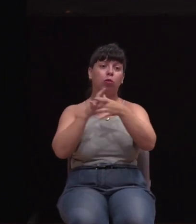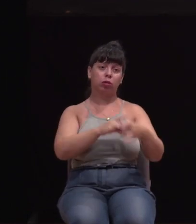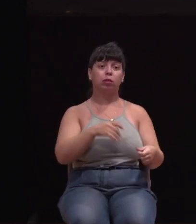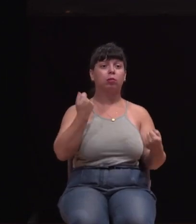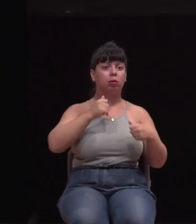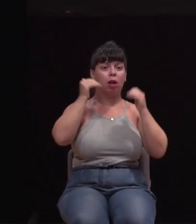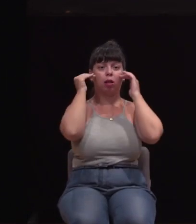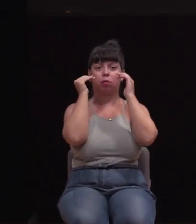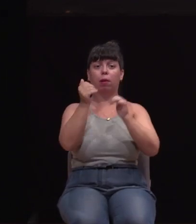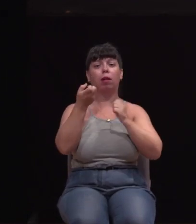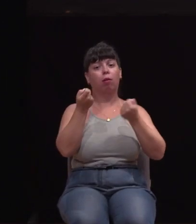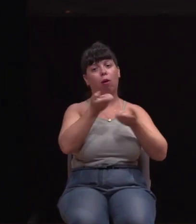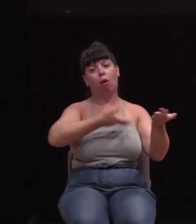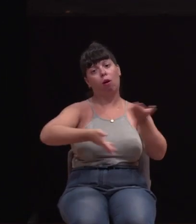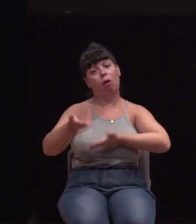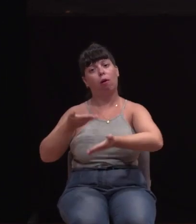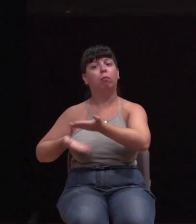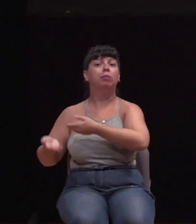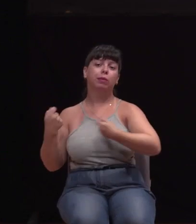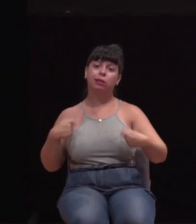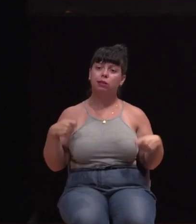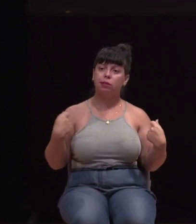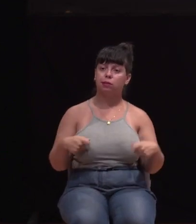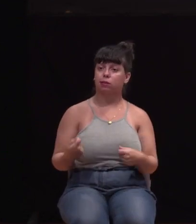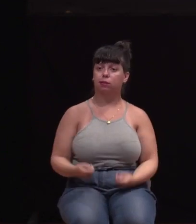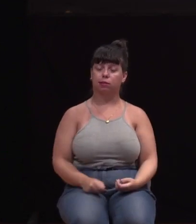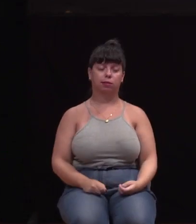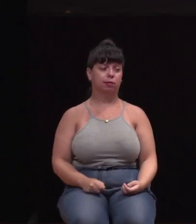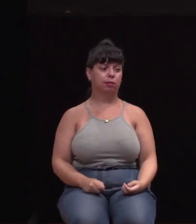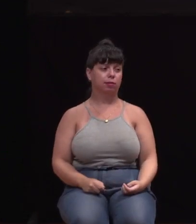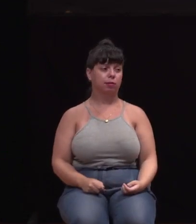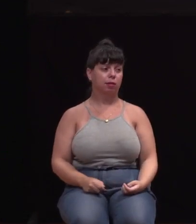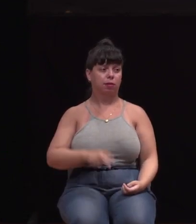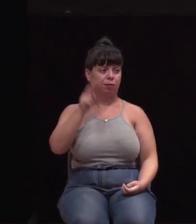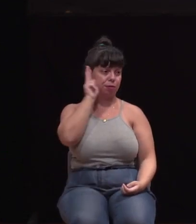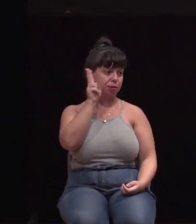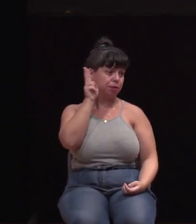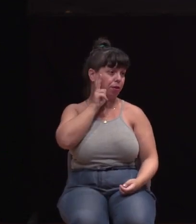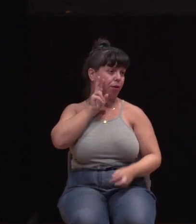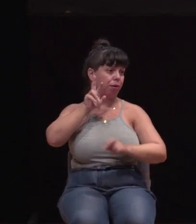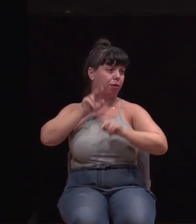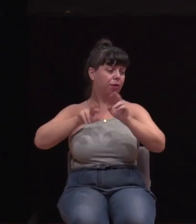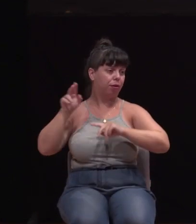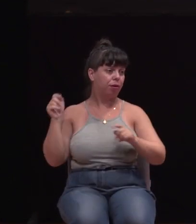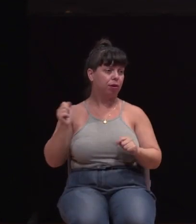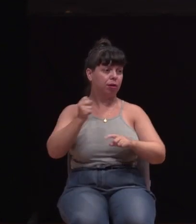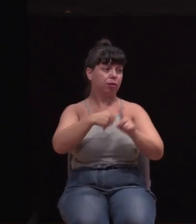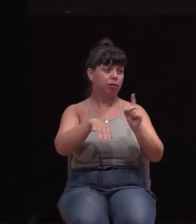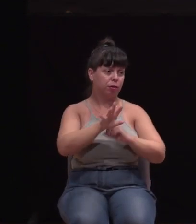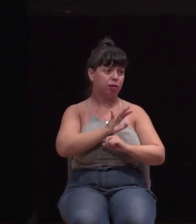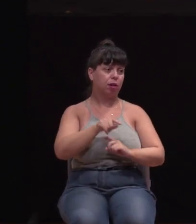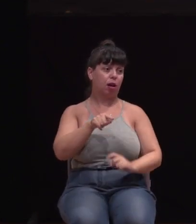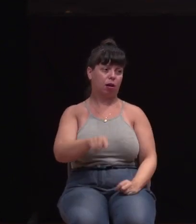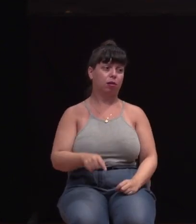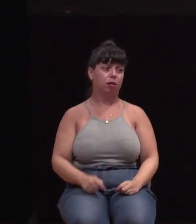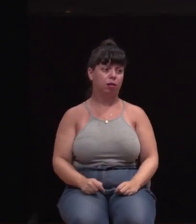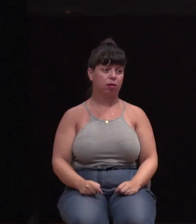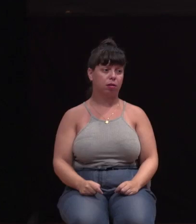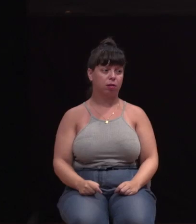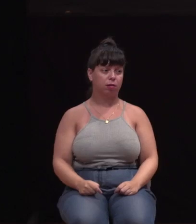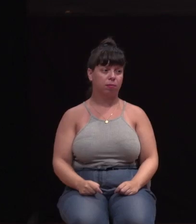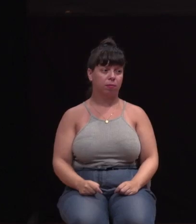as dinâmicas de interação ali, as diferenças históricas e sociais e simbólicas que são colocadas nas